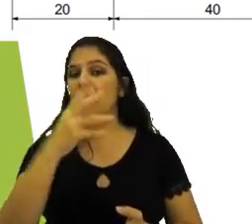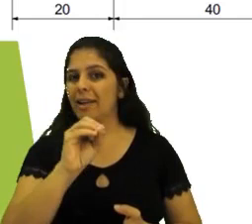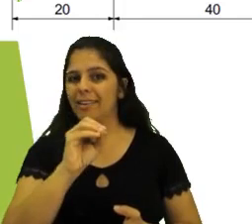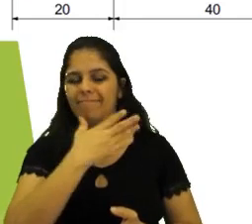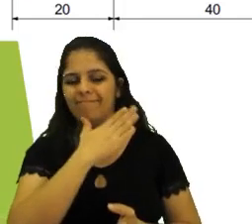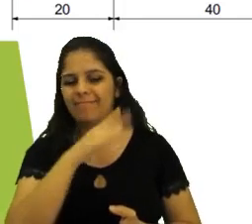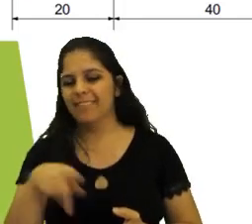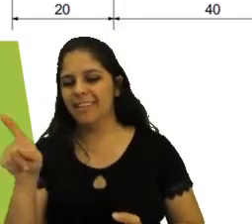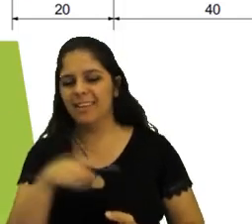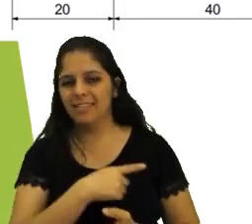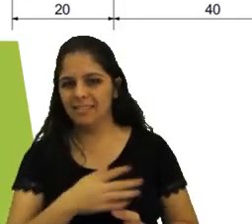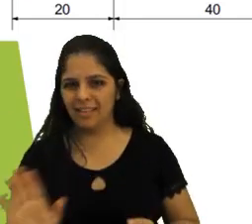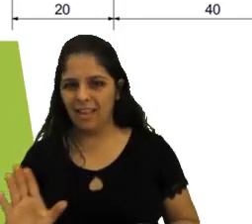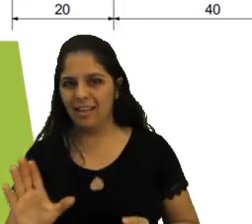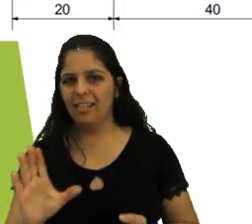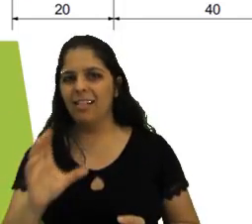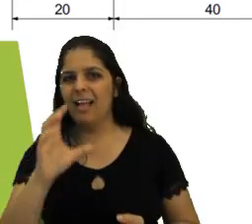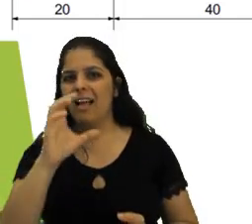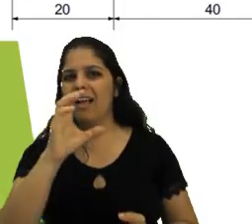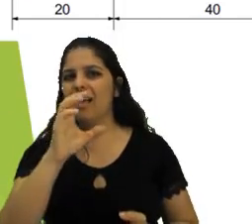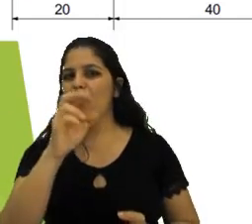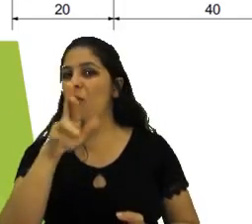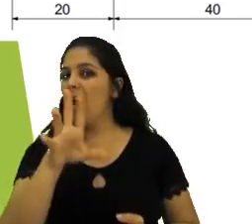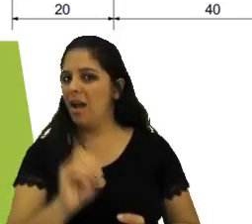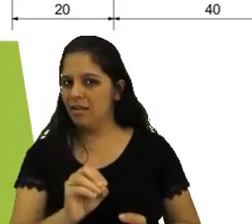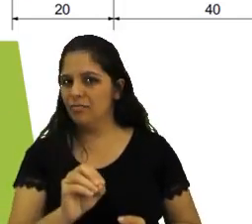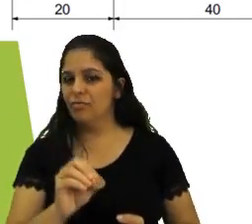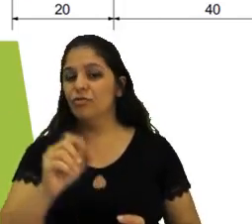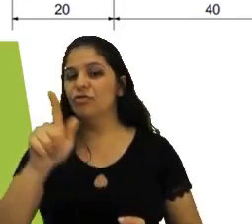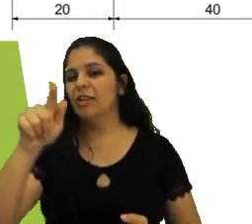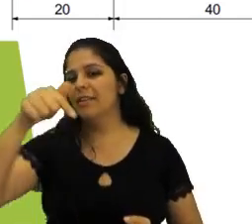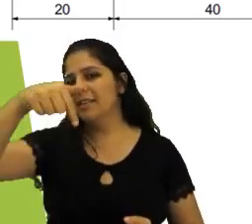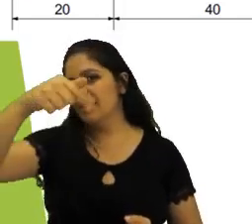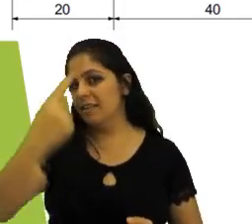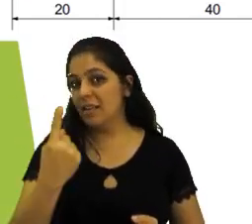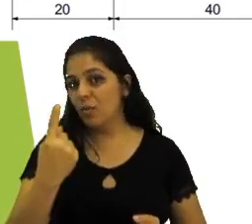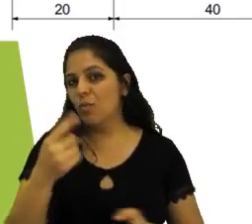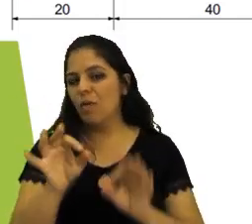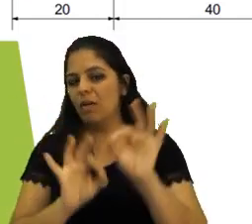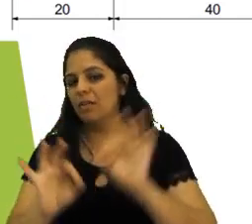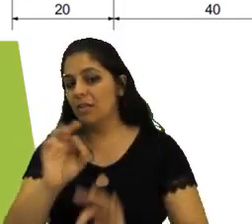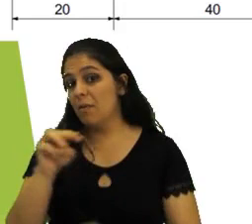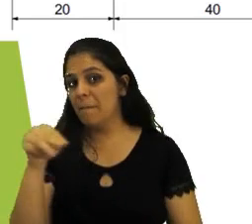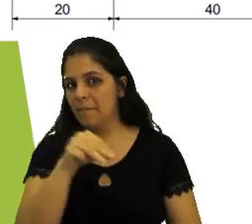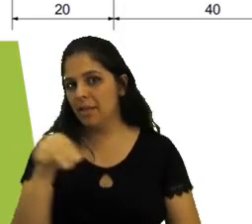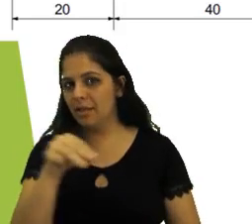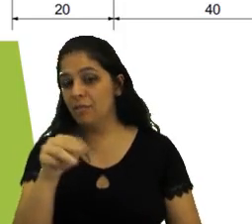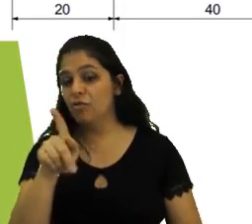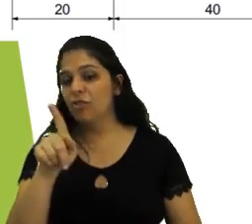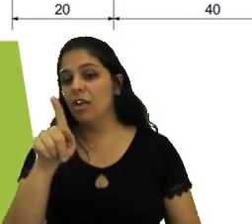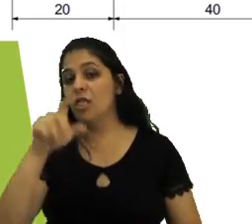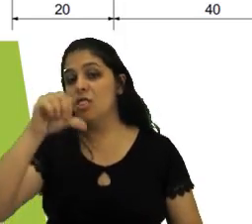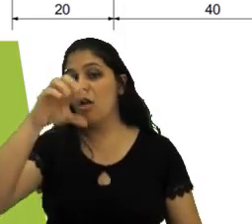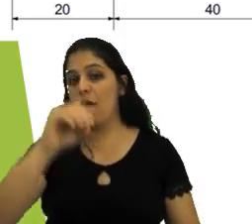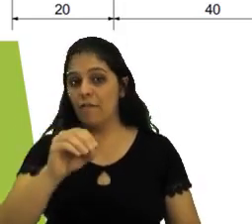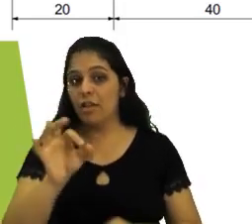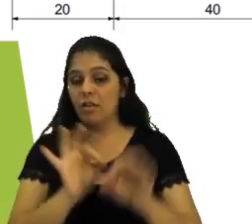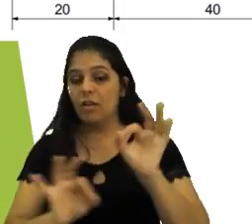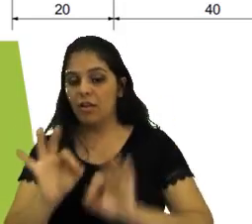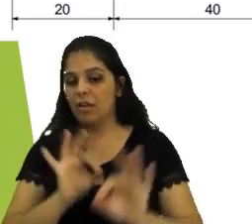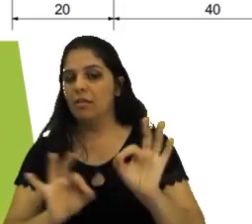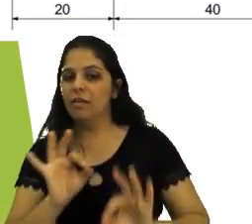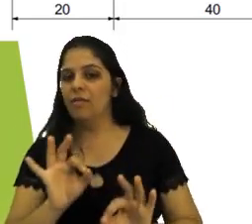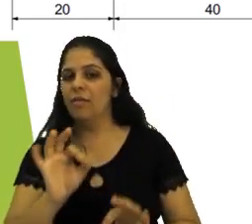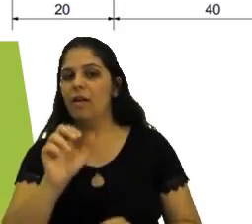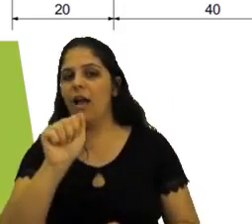a compensação de raio, o G71, né, é a programação em milímetros e o G90 é a programação de coordenadas